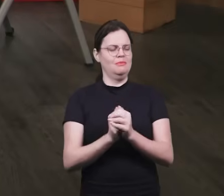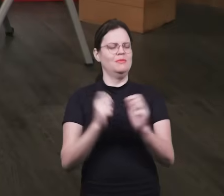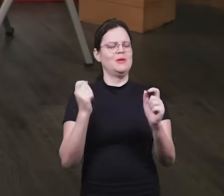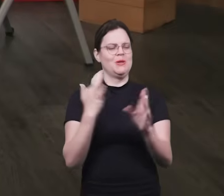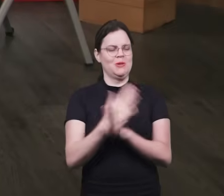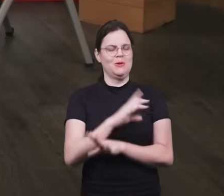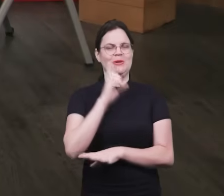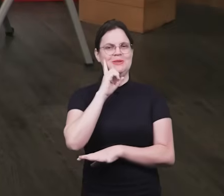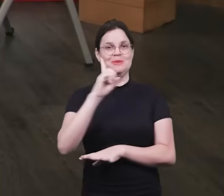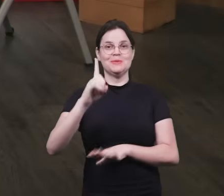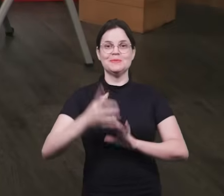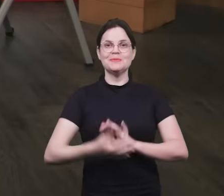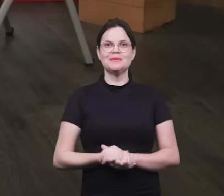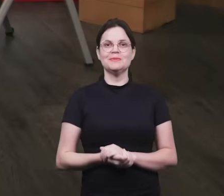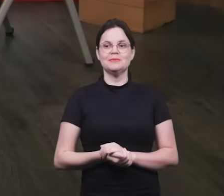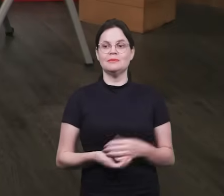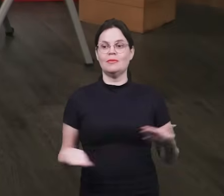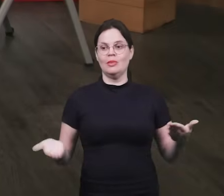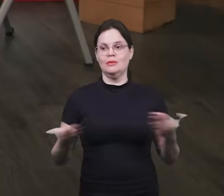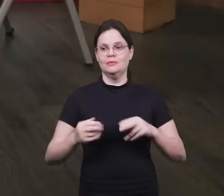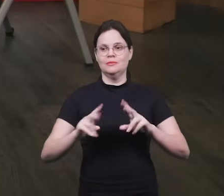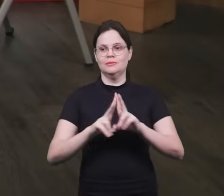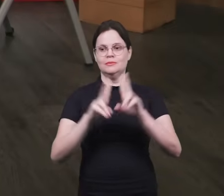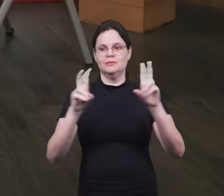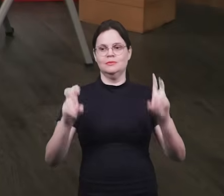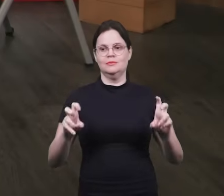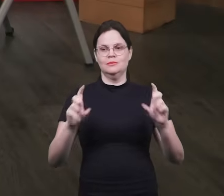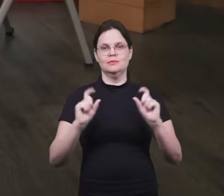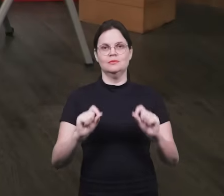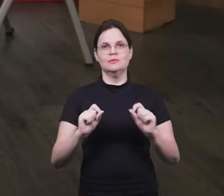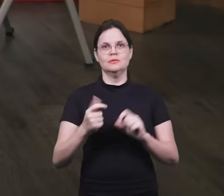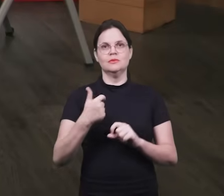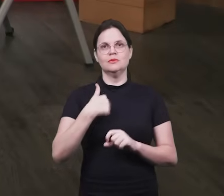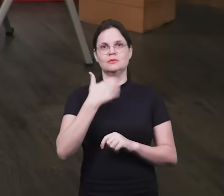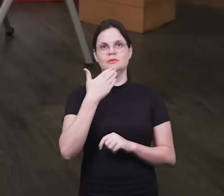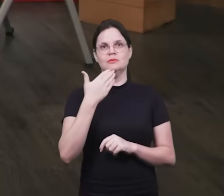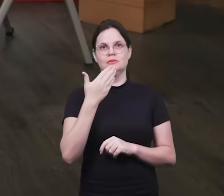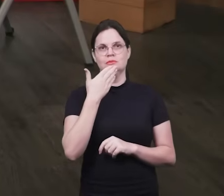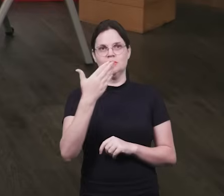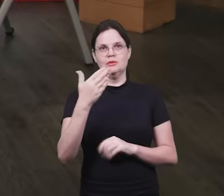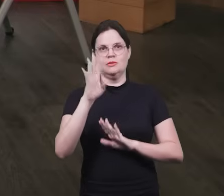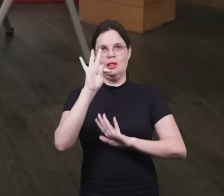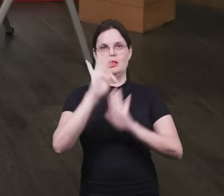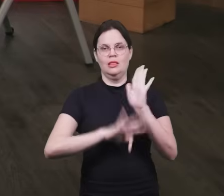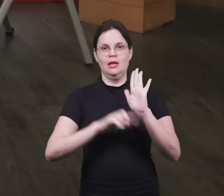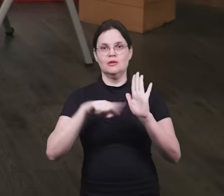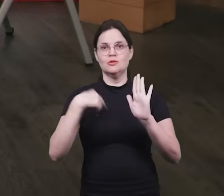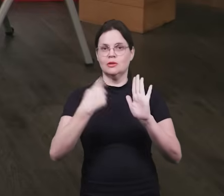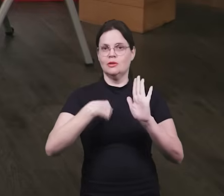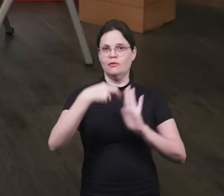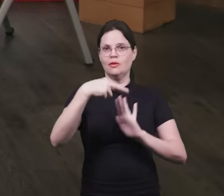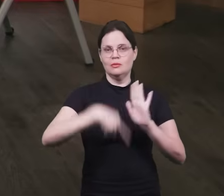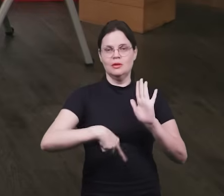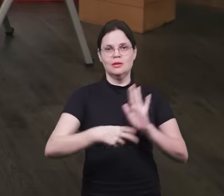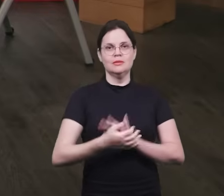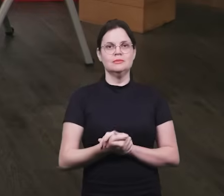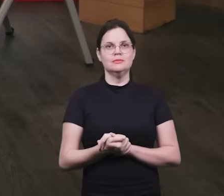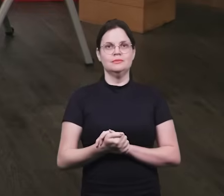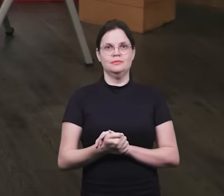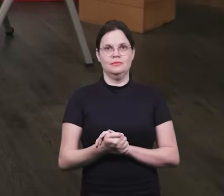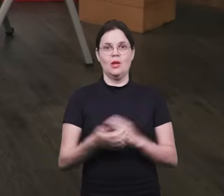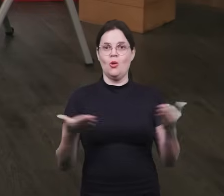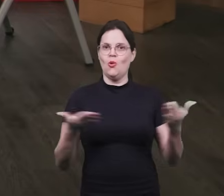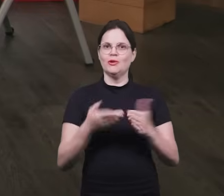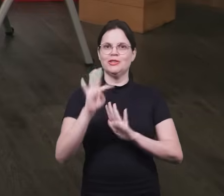Deus. E diante desse assunto, né, pastor Júlio, eu vou até projetar aqui o texto que nós vamos ler. Podemos dizer que é o